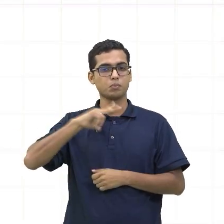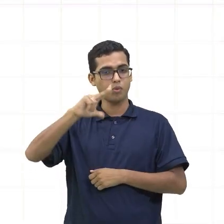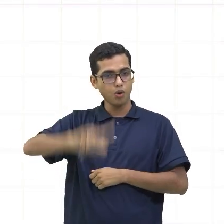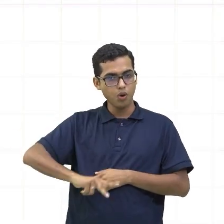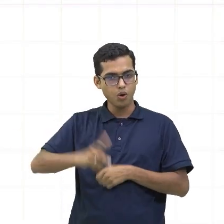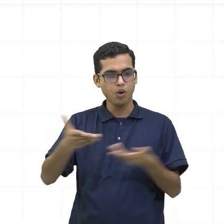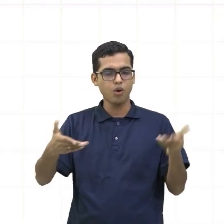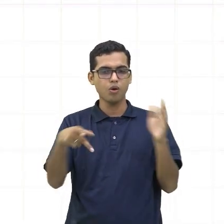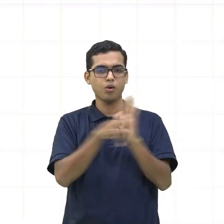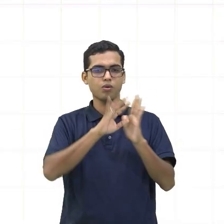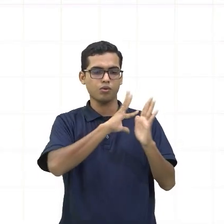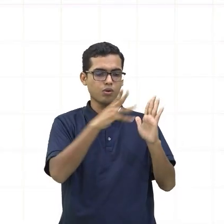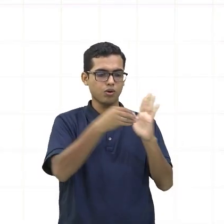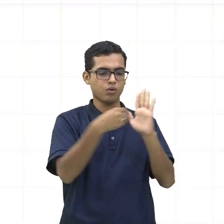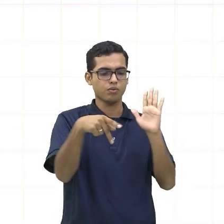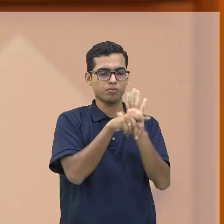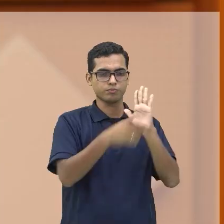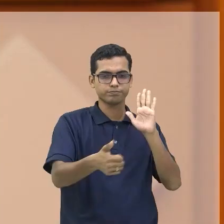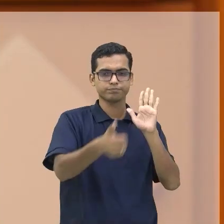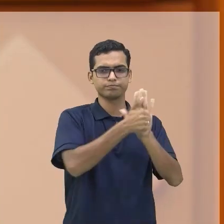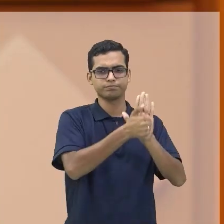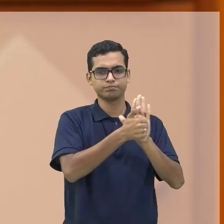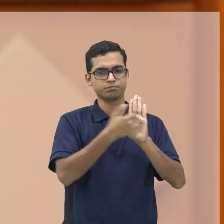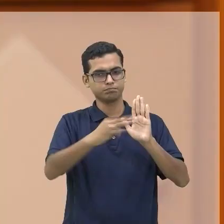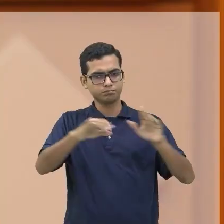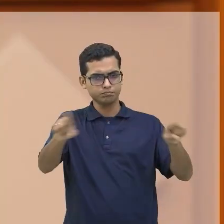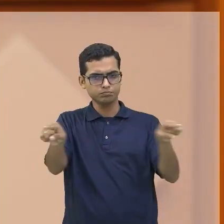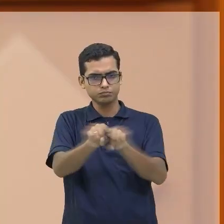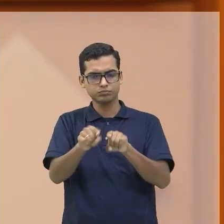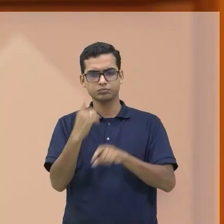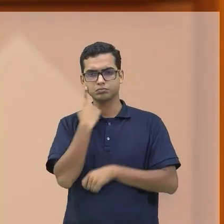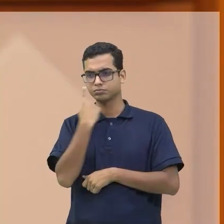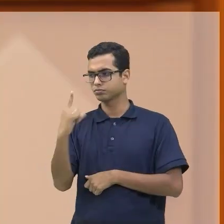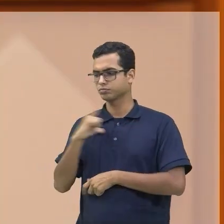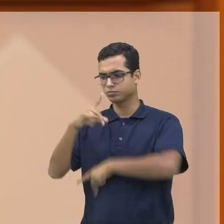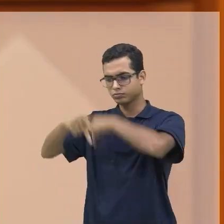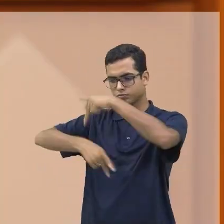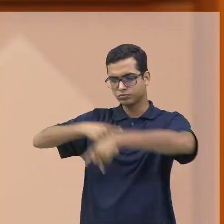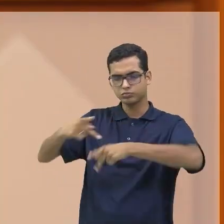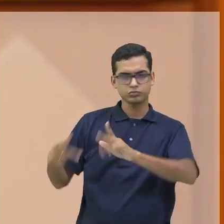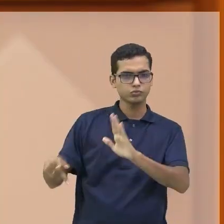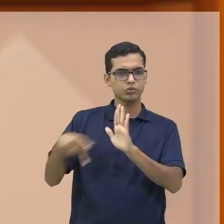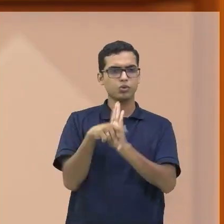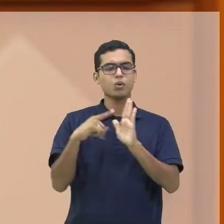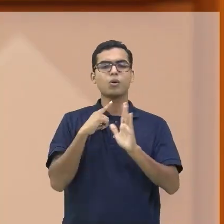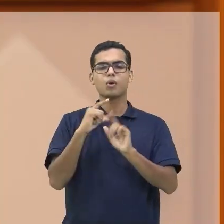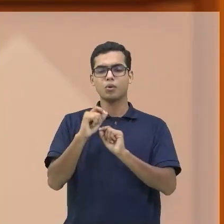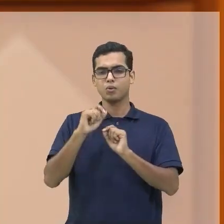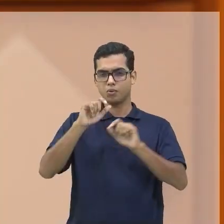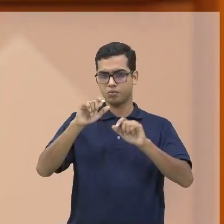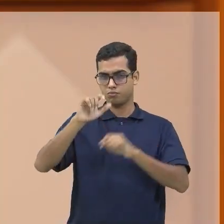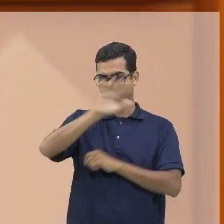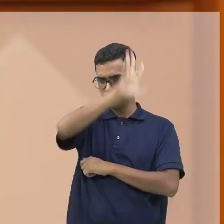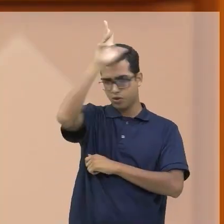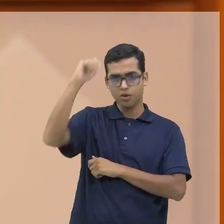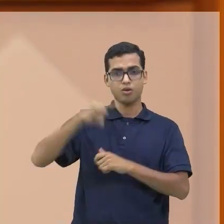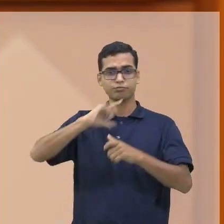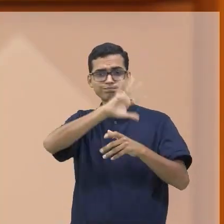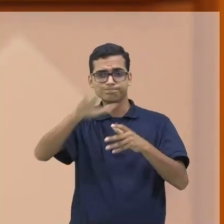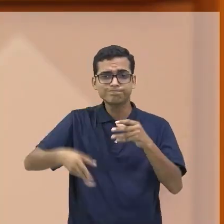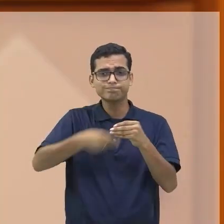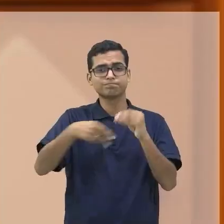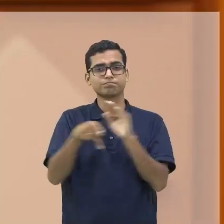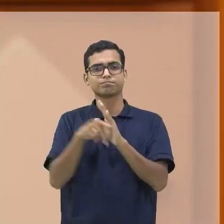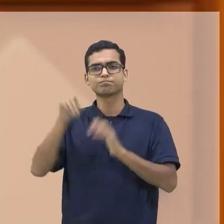hoje a Amazônia Legal. Então, nós temos aí, né, a população amazonense tendo essa forte contribuição, né,